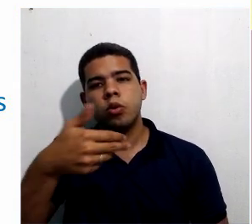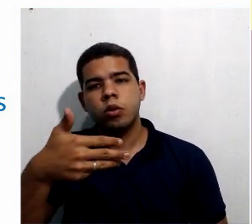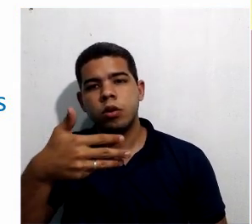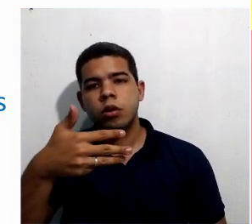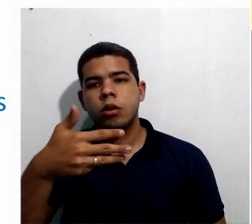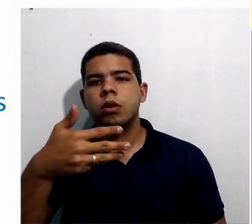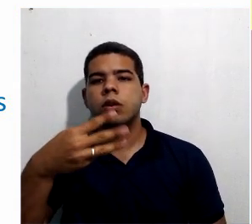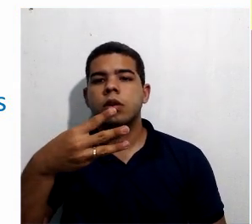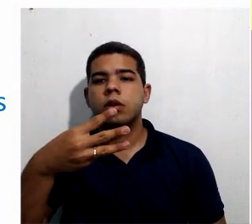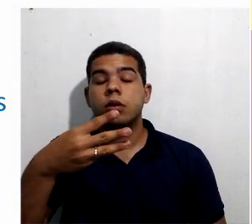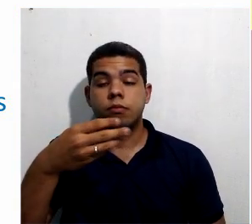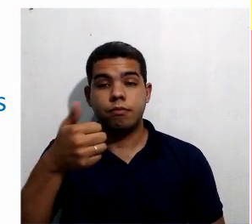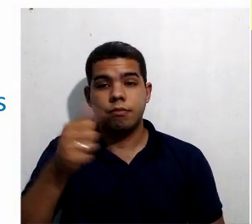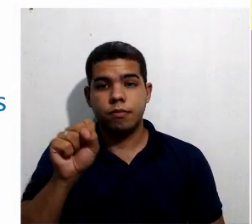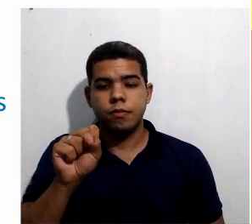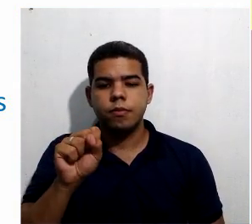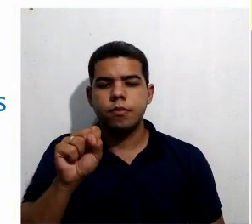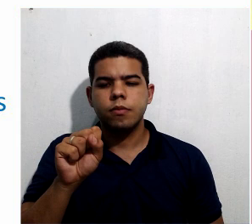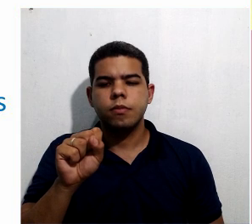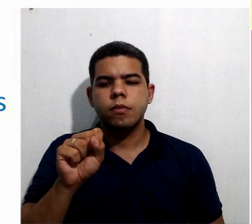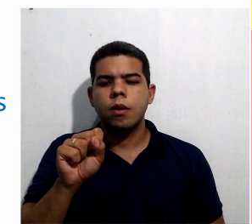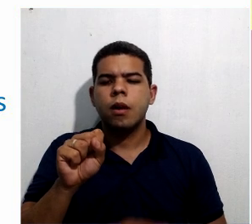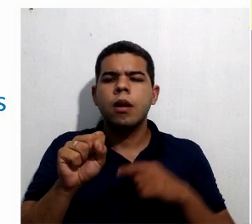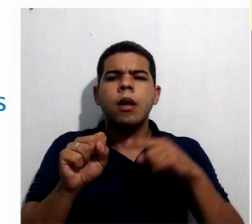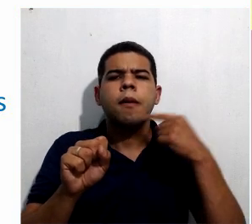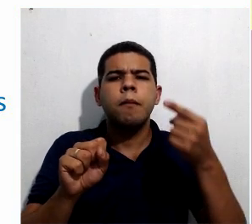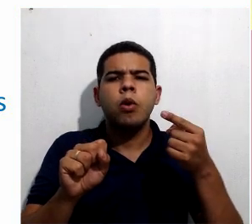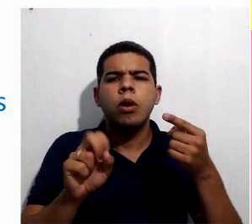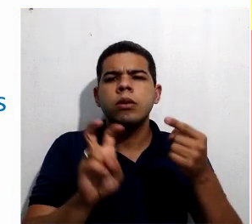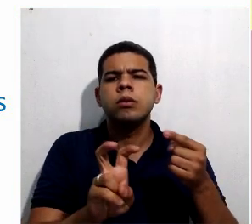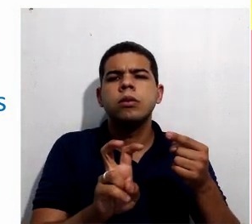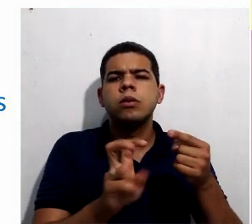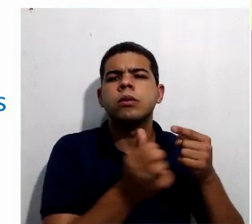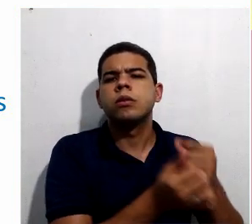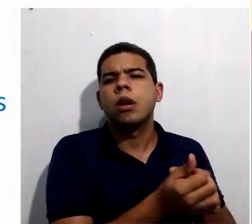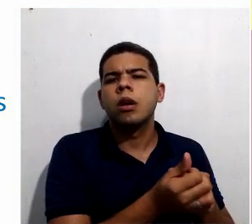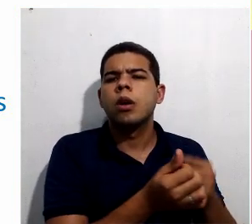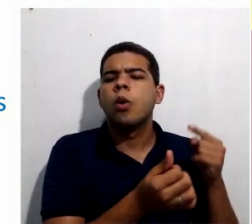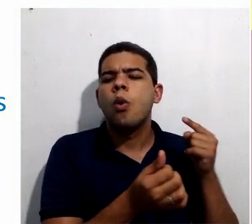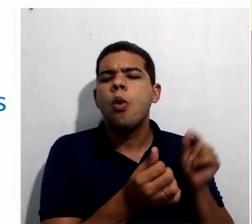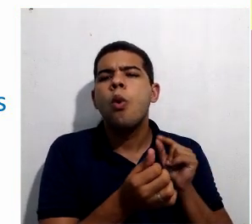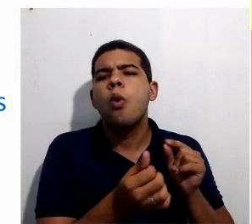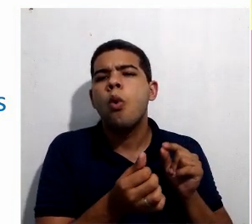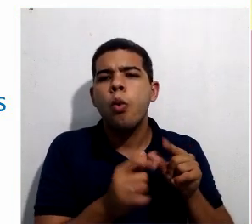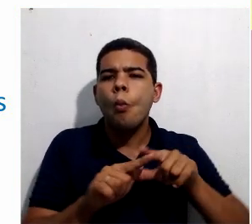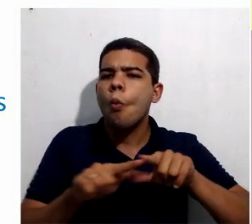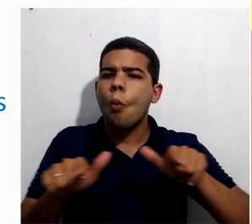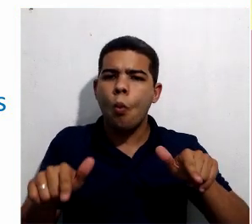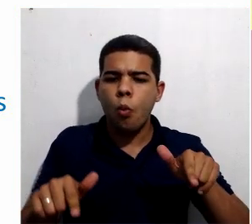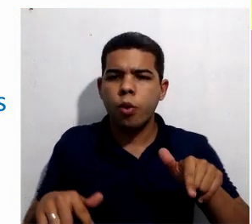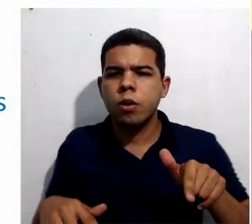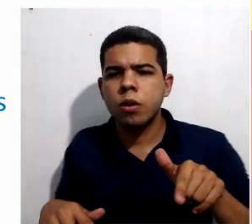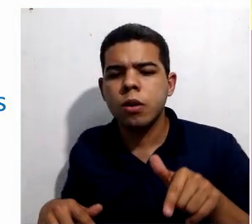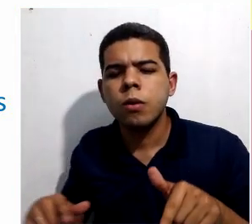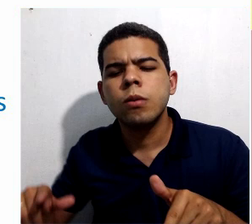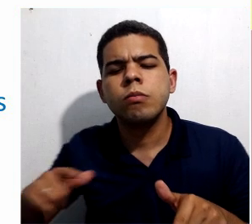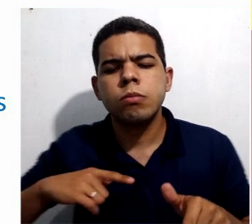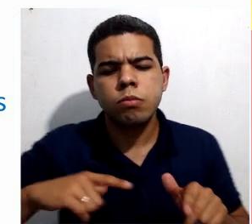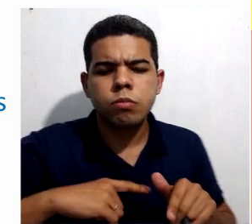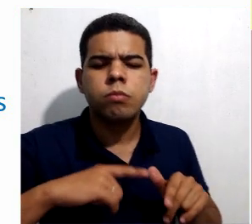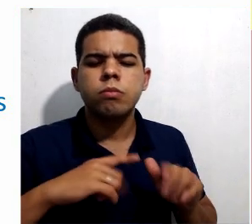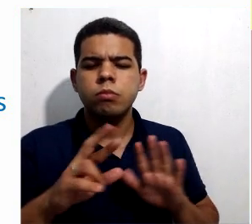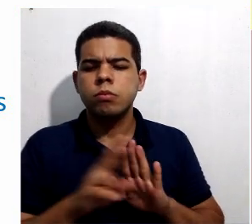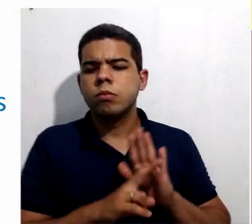que depois ali das partes do quinto e sexto tem as reticências. Continua. Após determinar